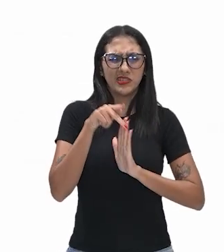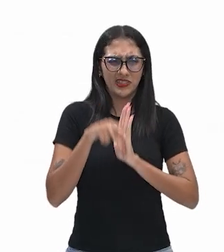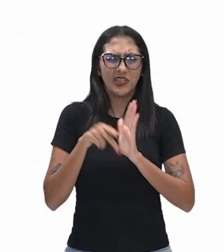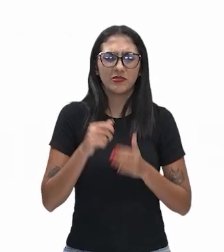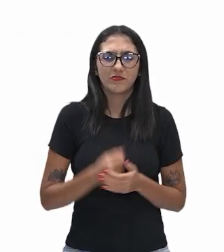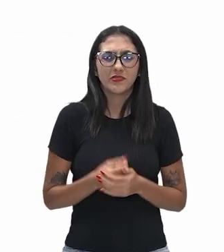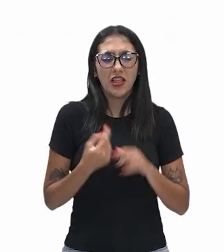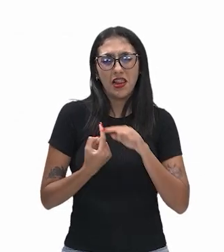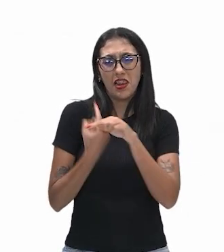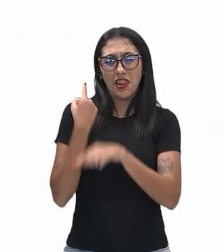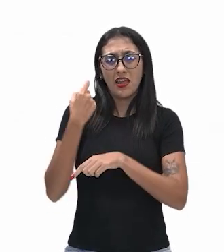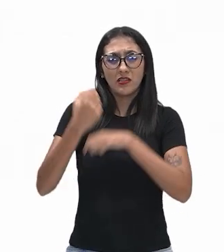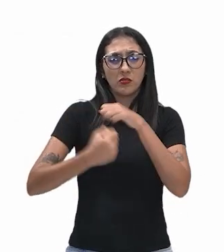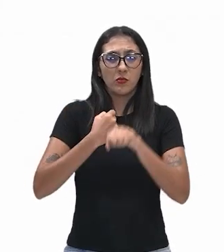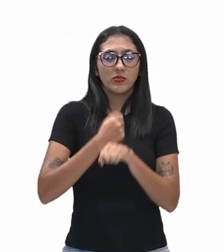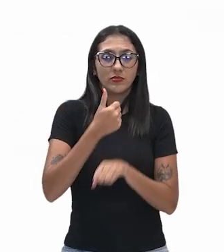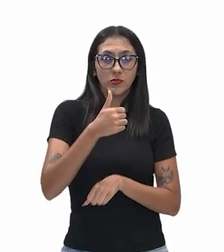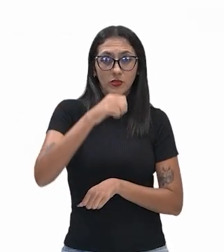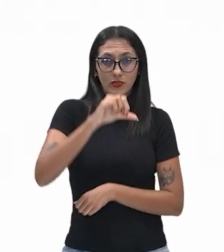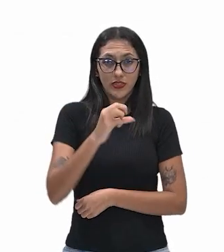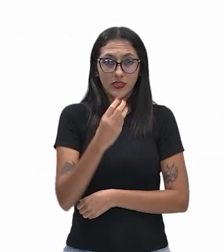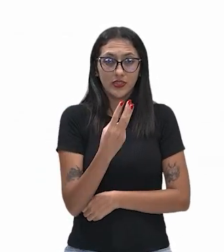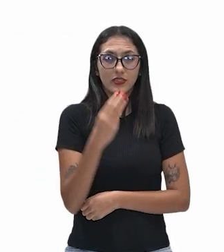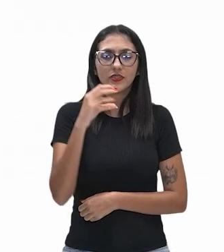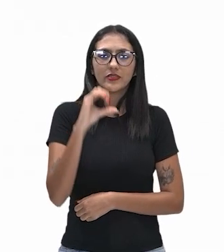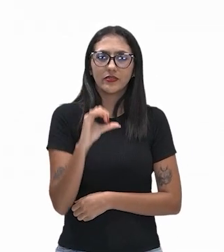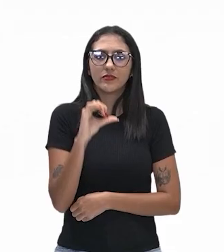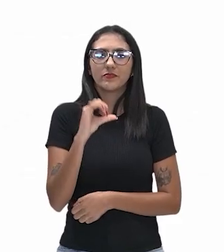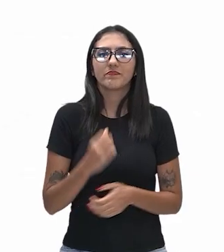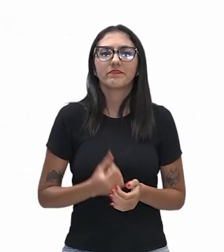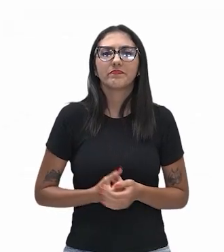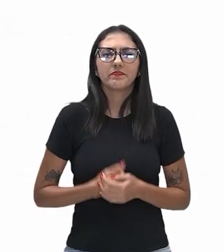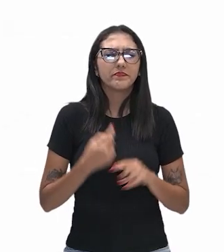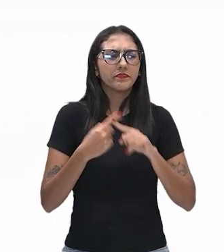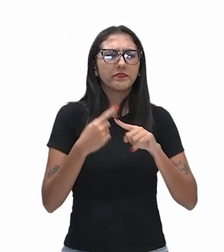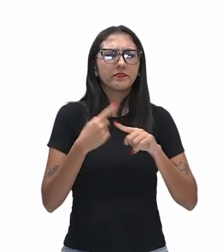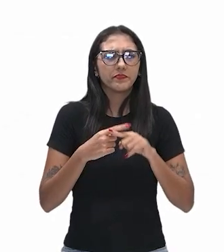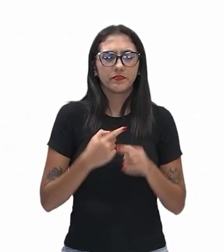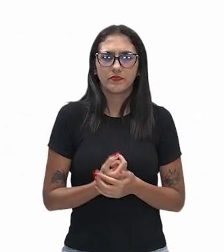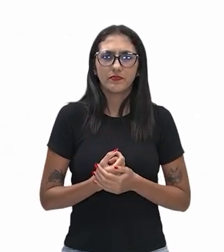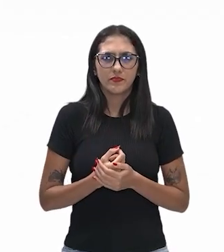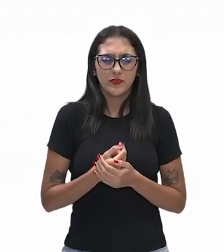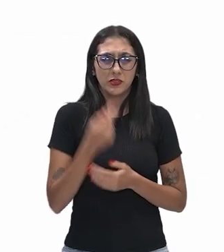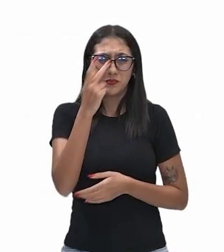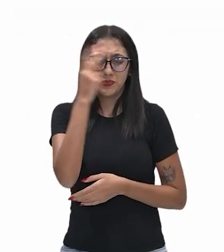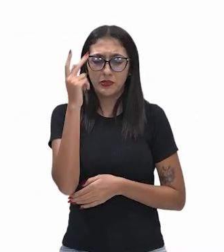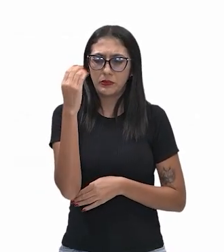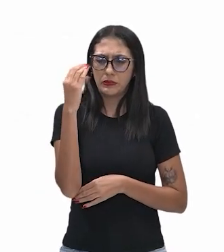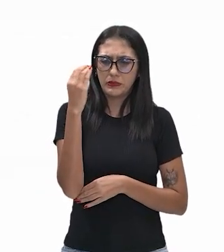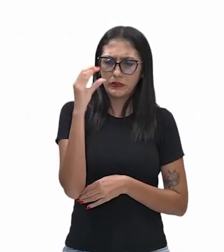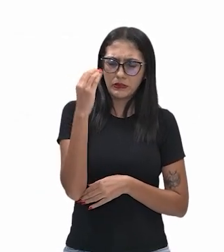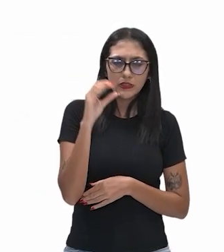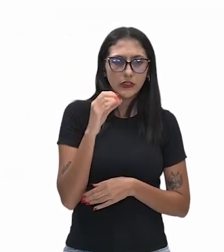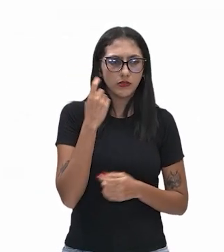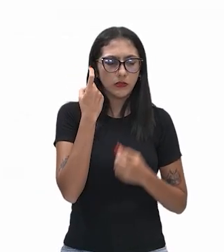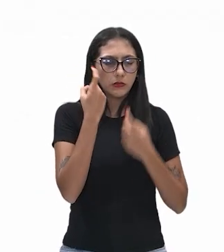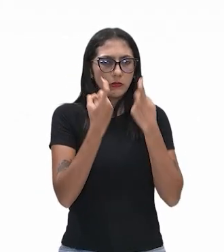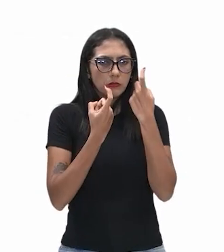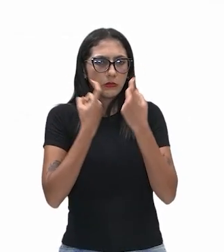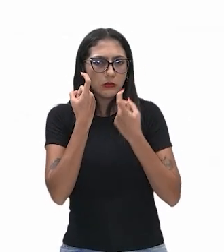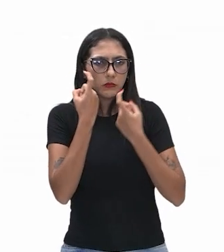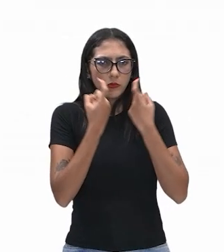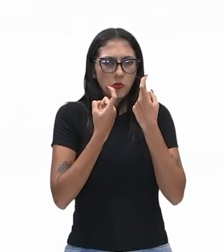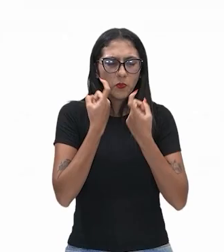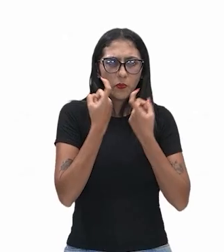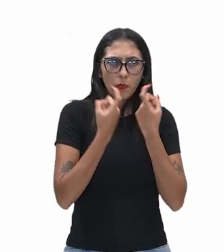em 1939. Porque os cientistas, eles estavam preocupados com as pesquisas que os cientistas estavam